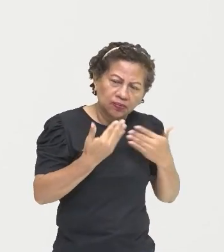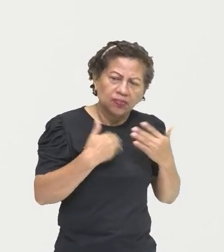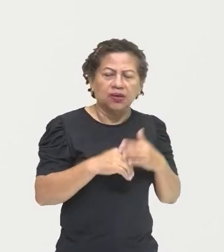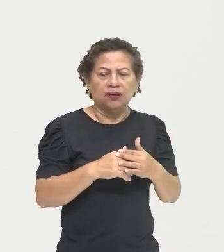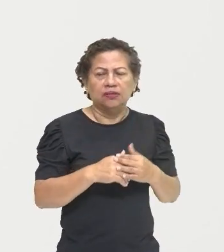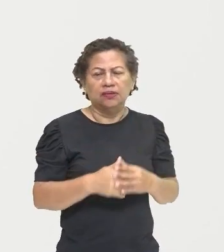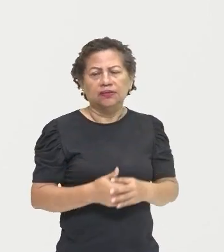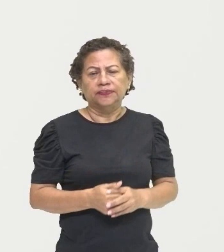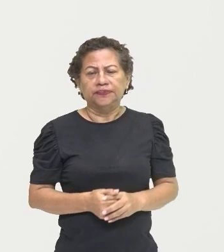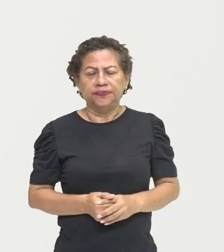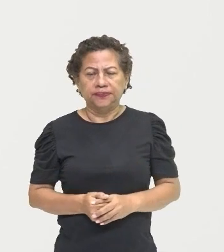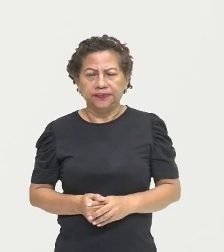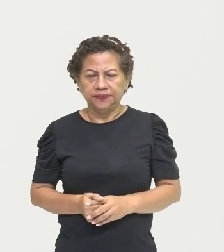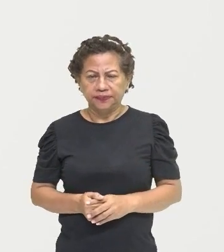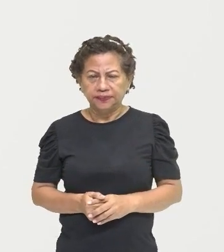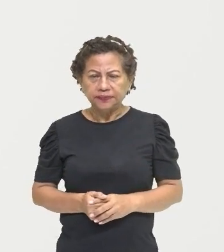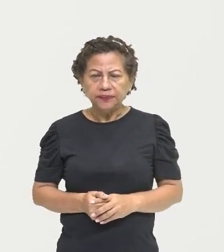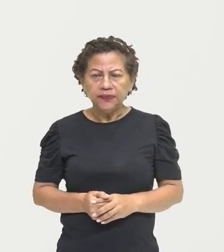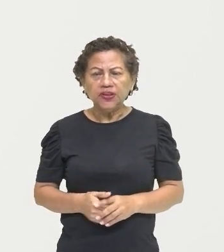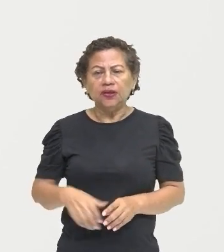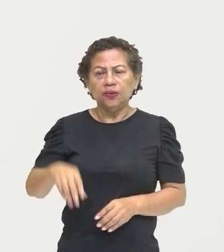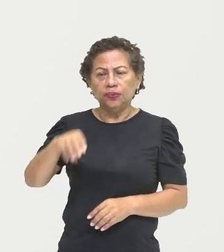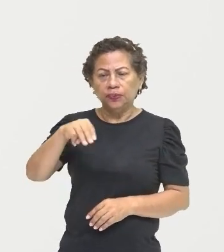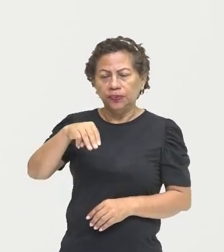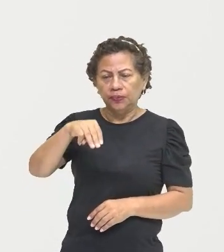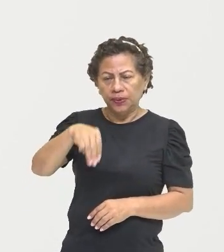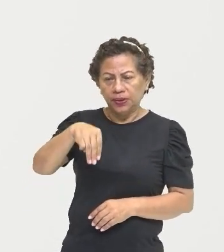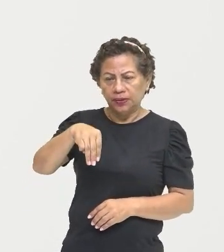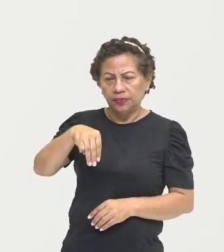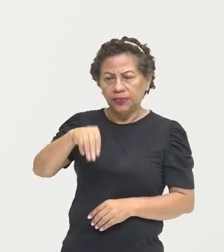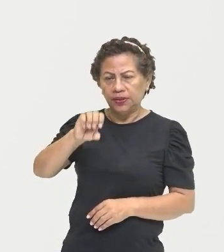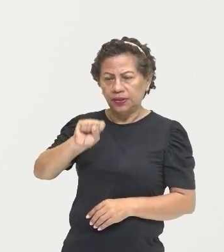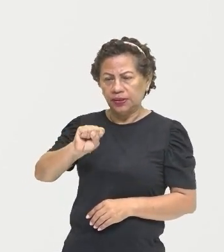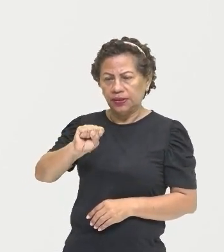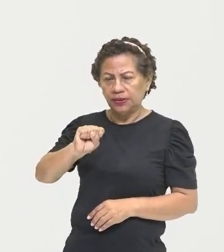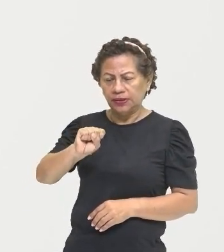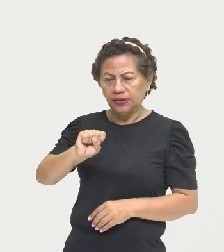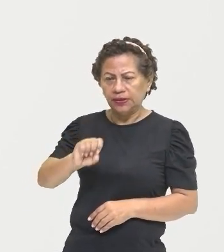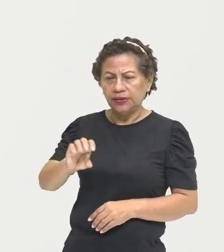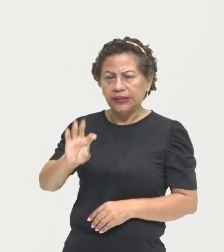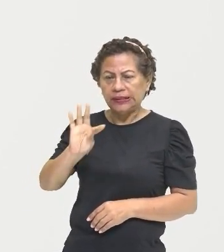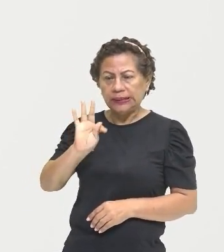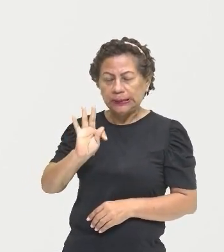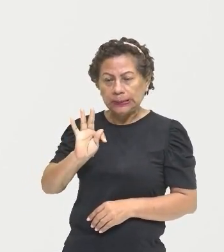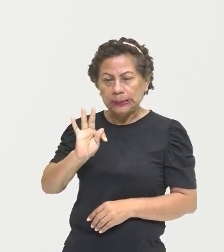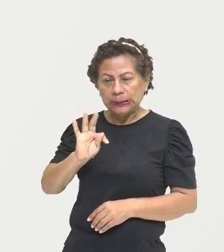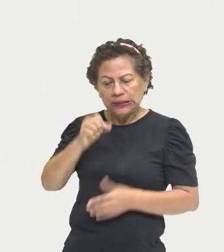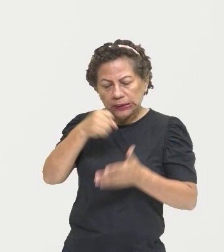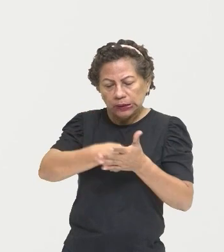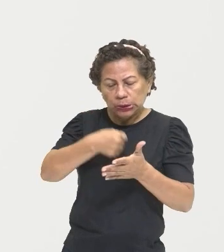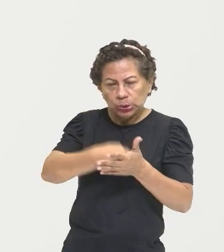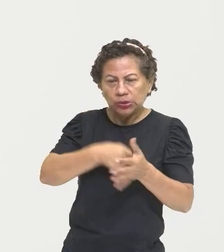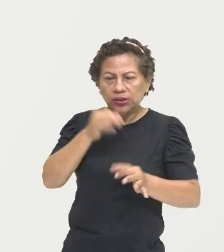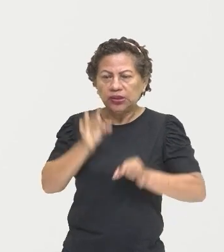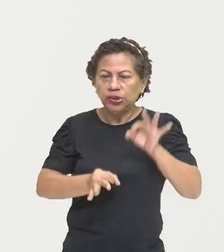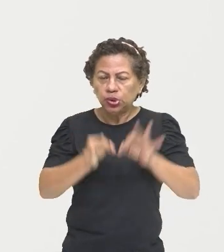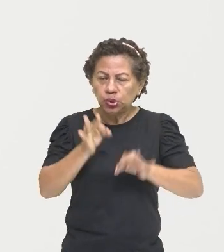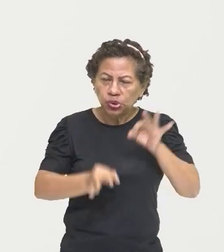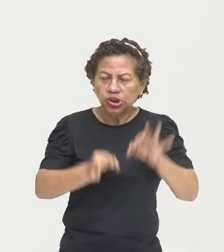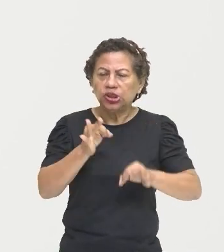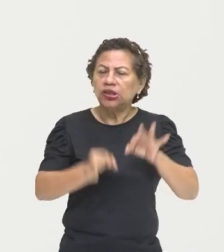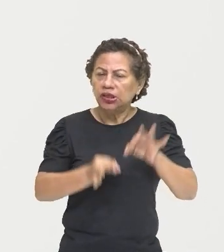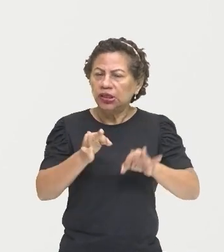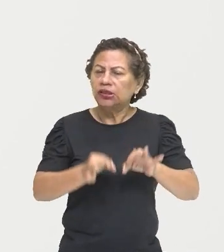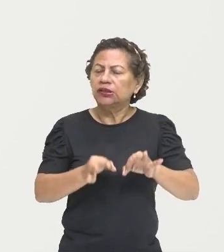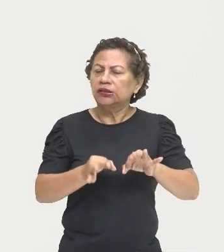família também. Então o MST, ele luta para que a justiça realmente seja feita e os